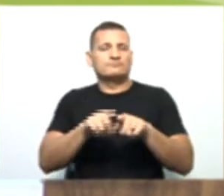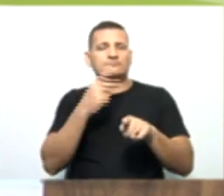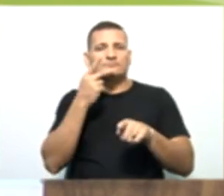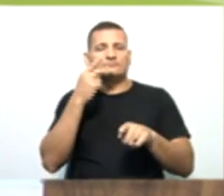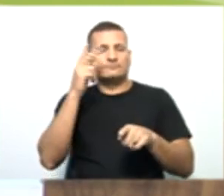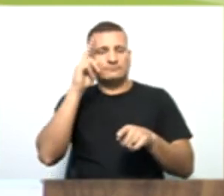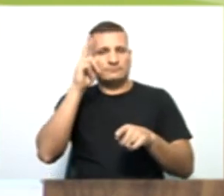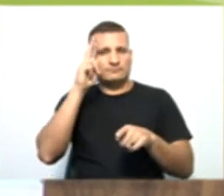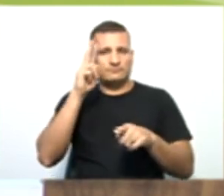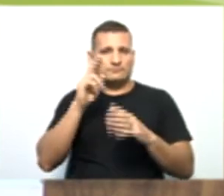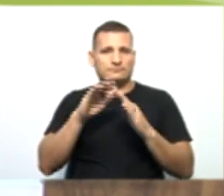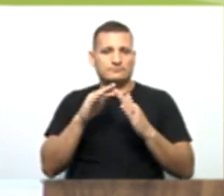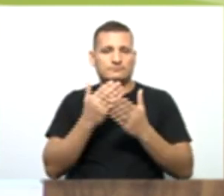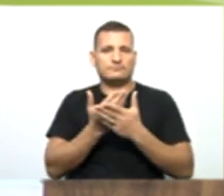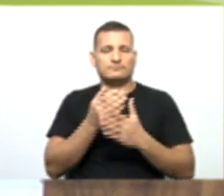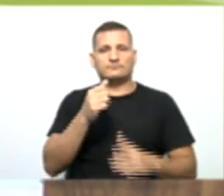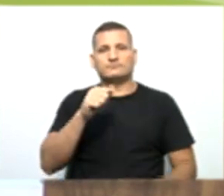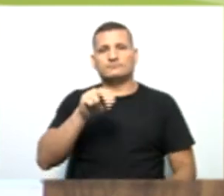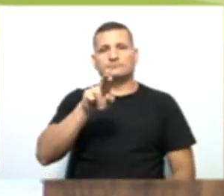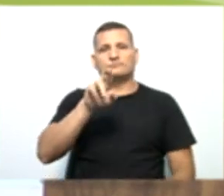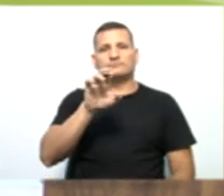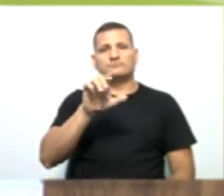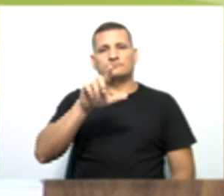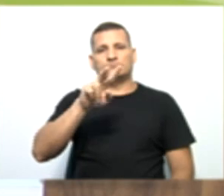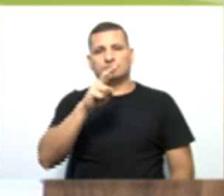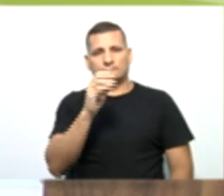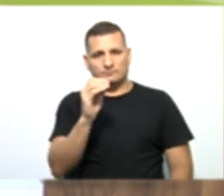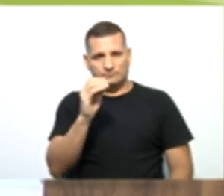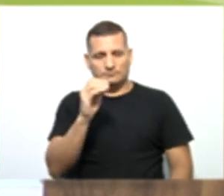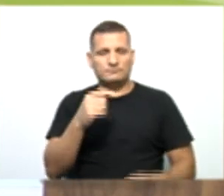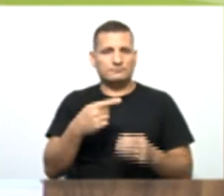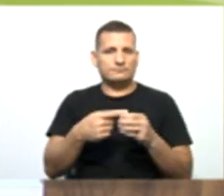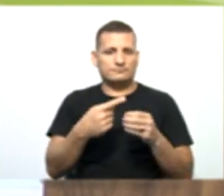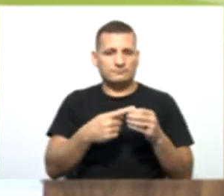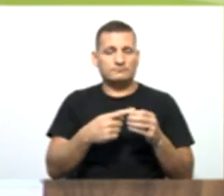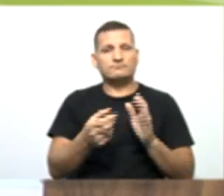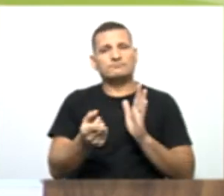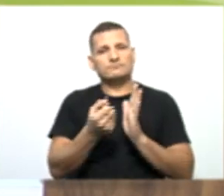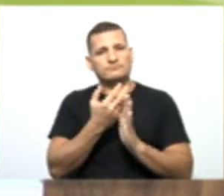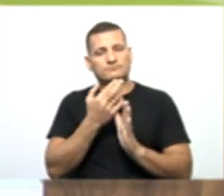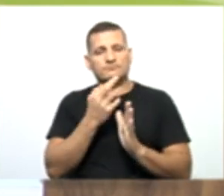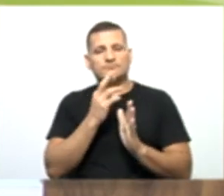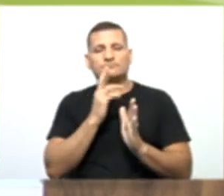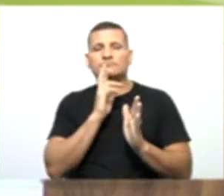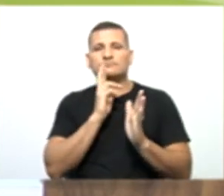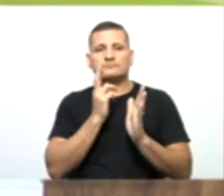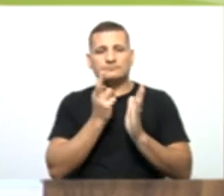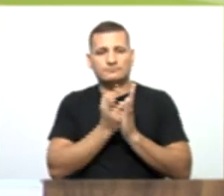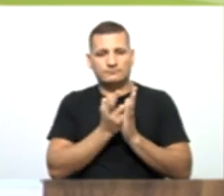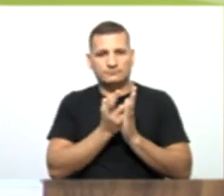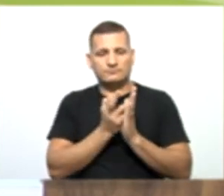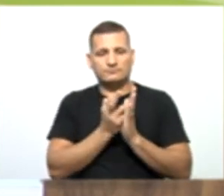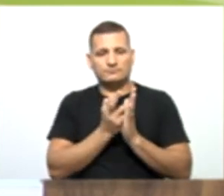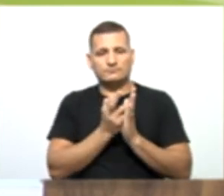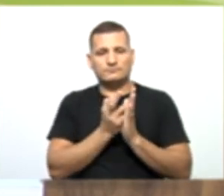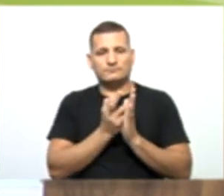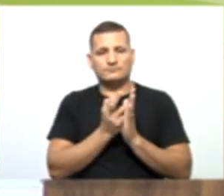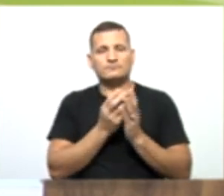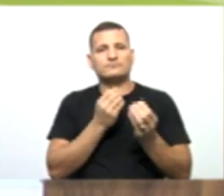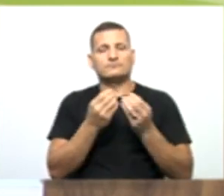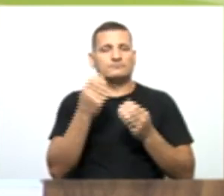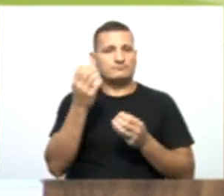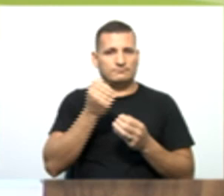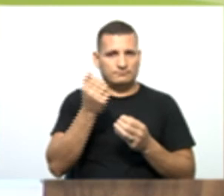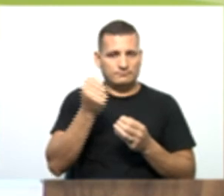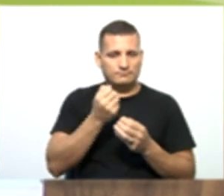escola Aurélio Buarque, lá de Nova Brasilândia, também enviou a questão em relação à produção de